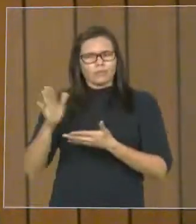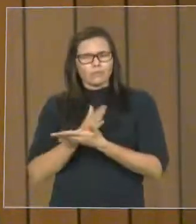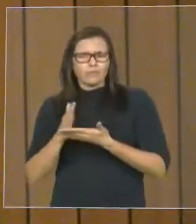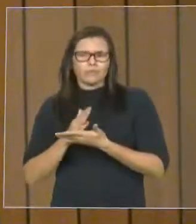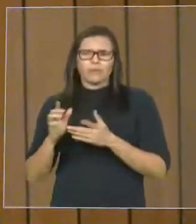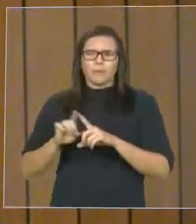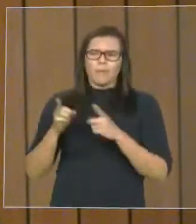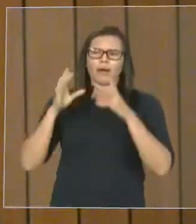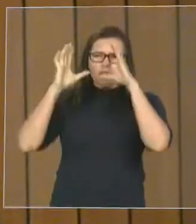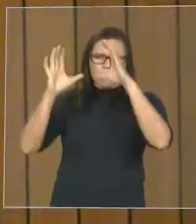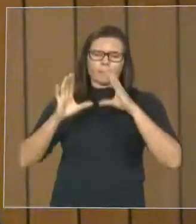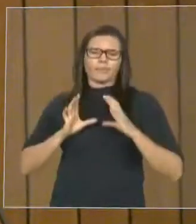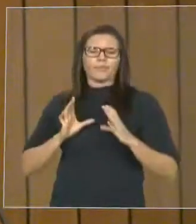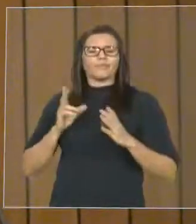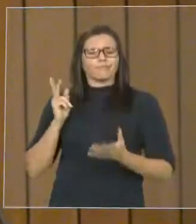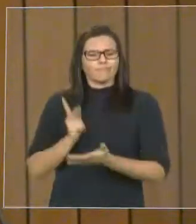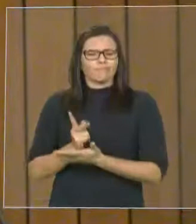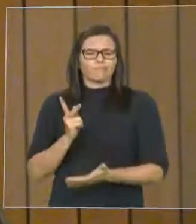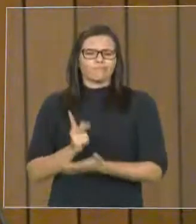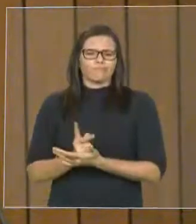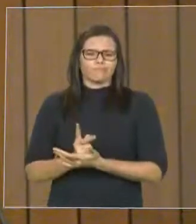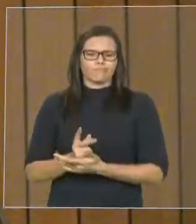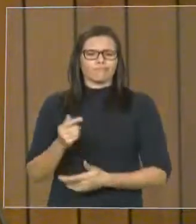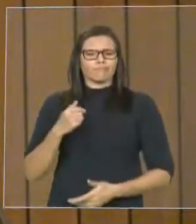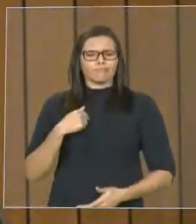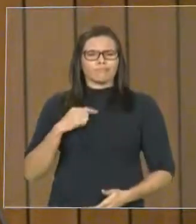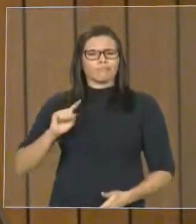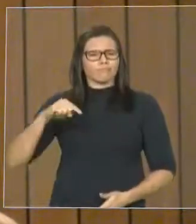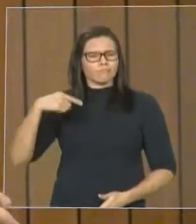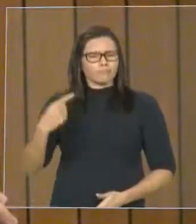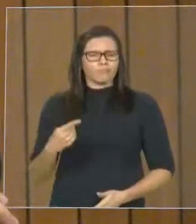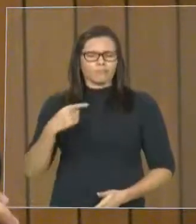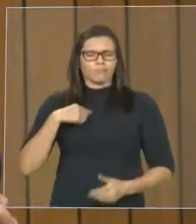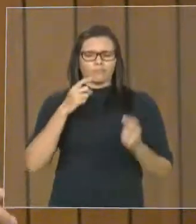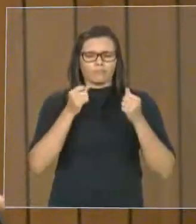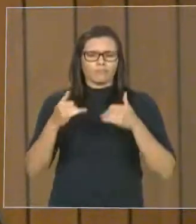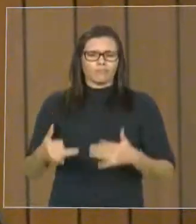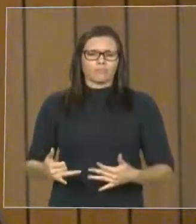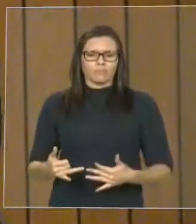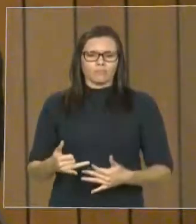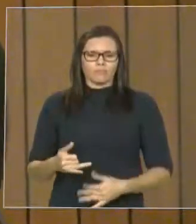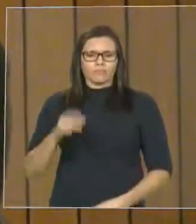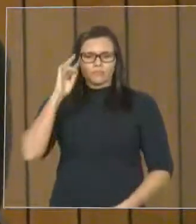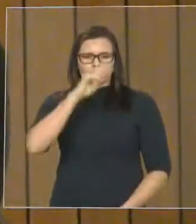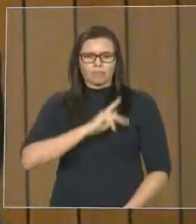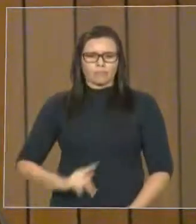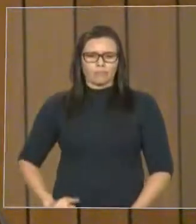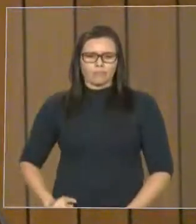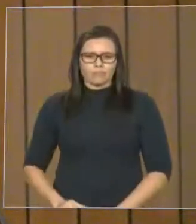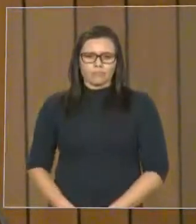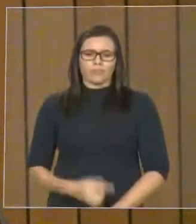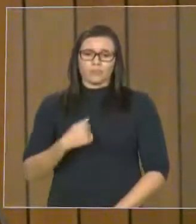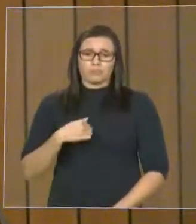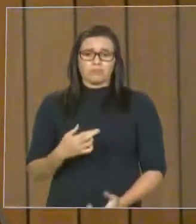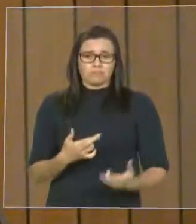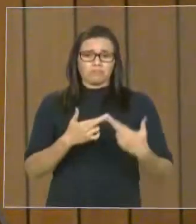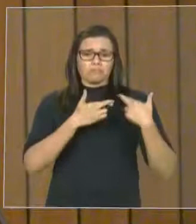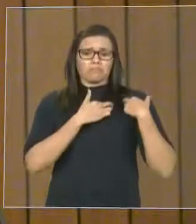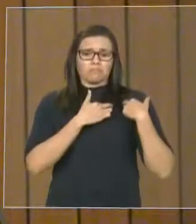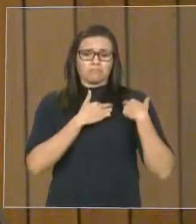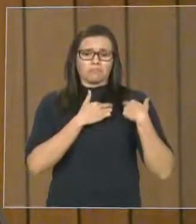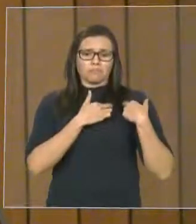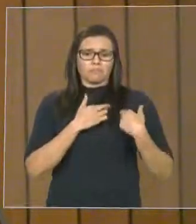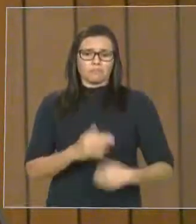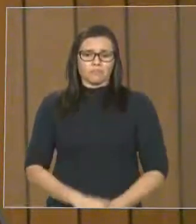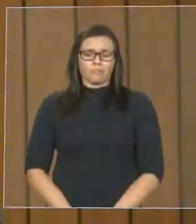eu fixarei daqui a pouco aqui nesse breve pronunciamento. Presidente Otelino, eu tenho essa missão inglória, né? Substituir o nosso